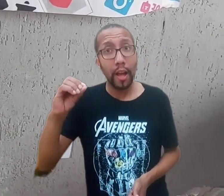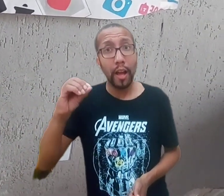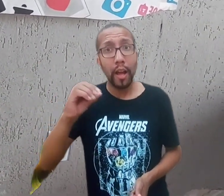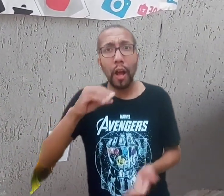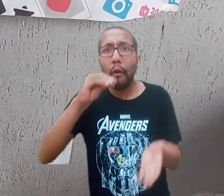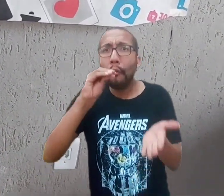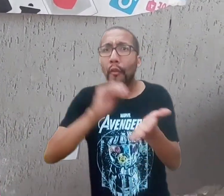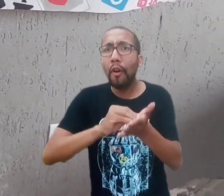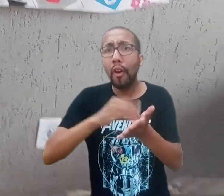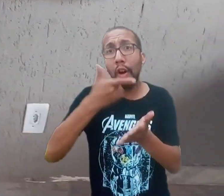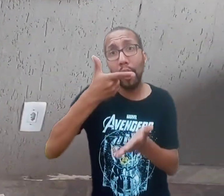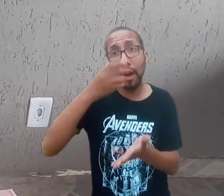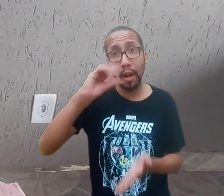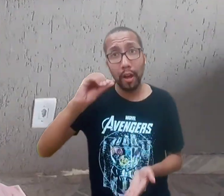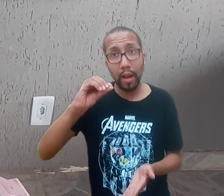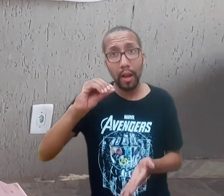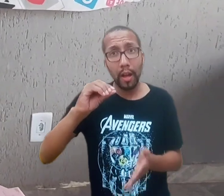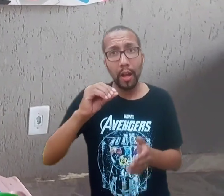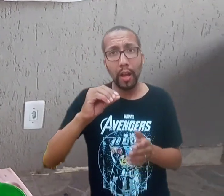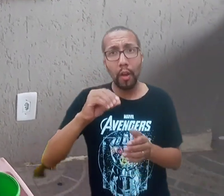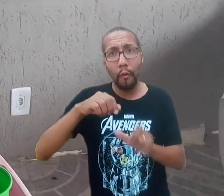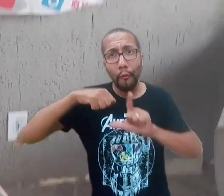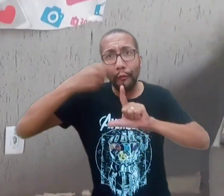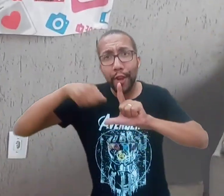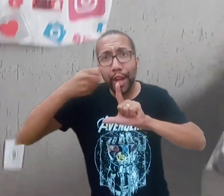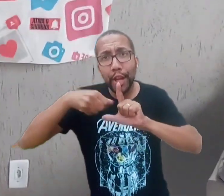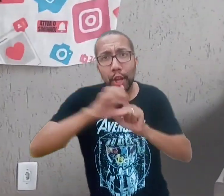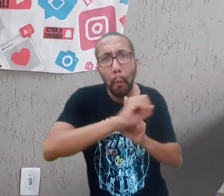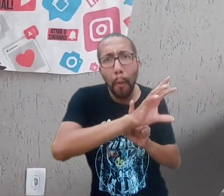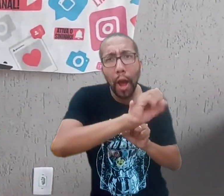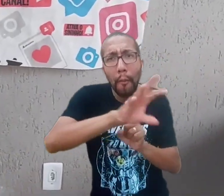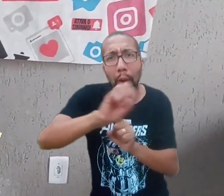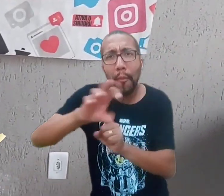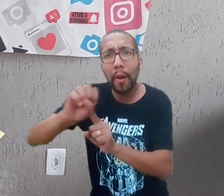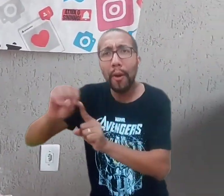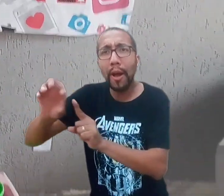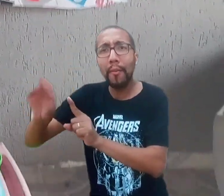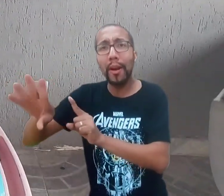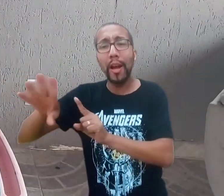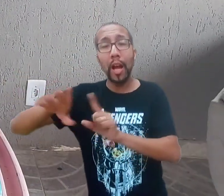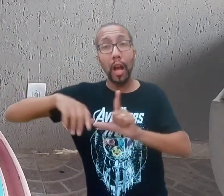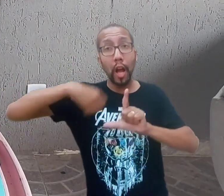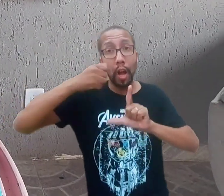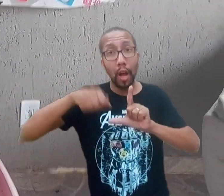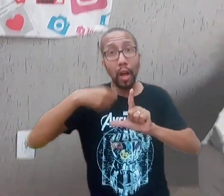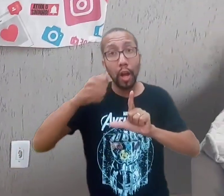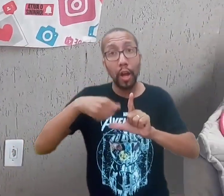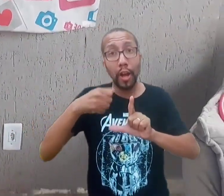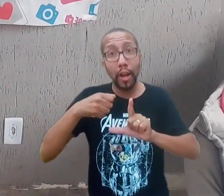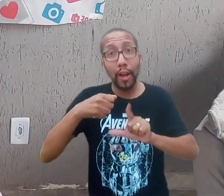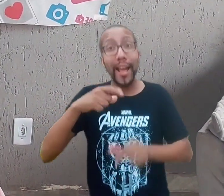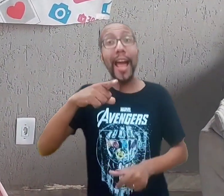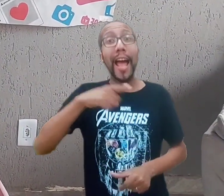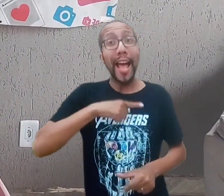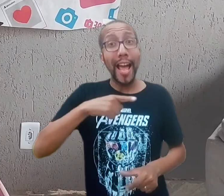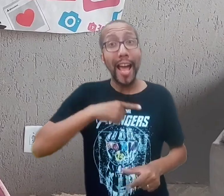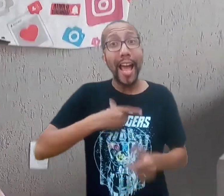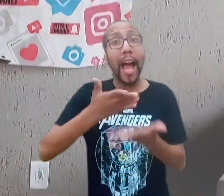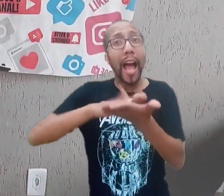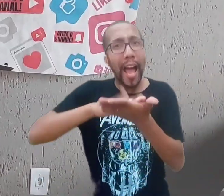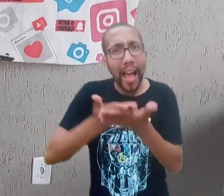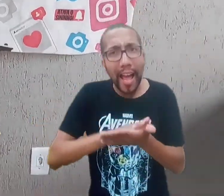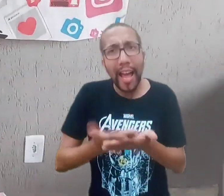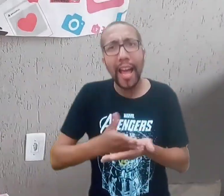ajuda a gente aí. Compartilhe o vídeo pra todo mundo. E não se esquecendo que o vídeo tem interpretação de Libras.